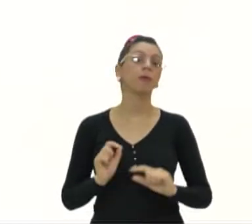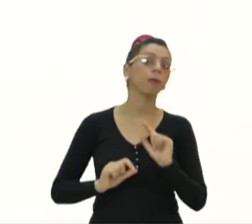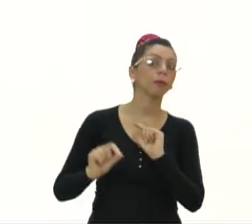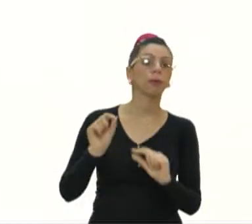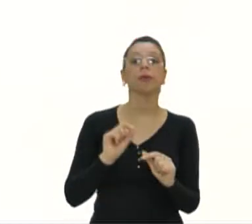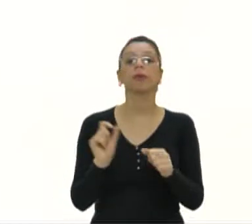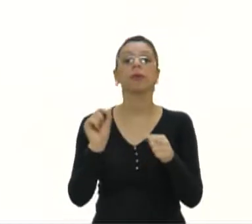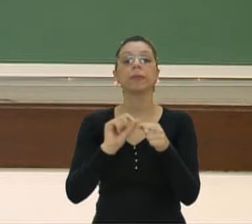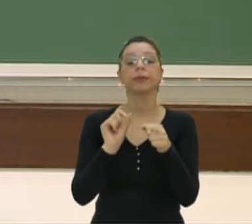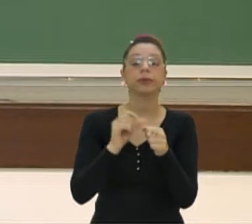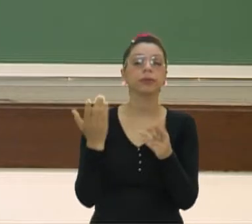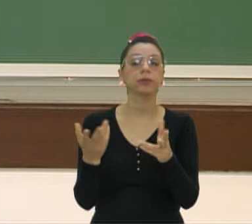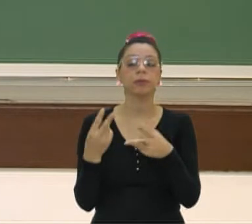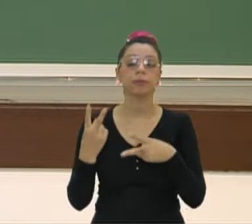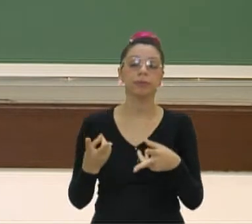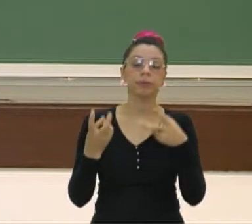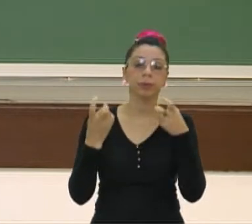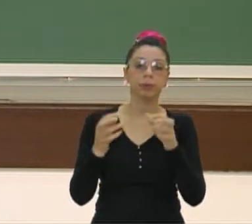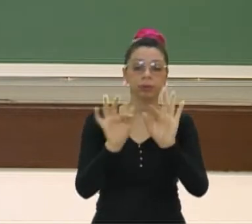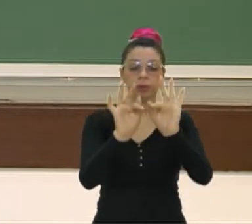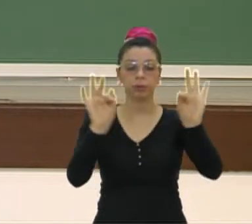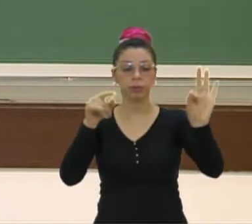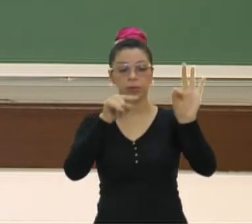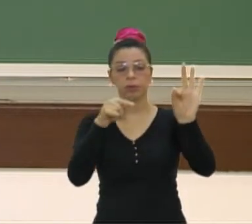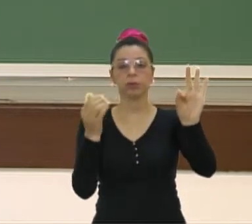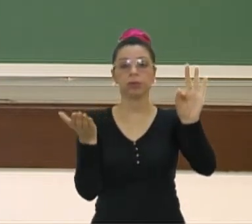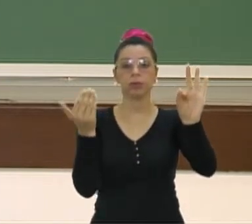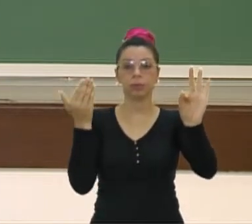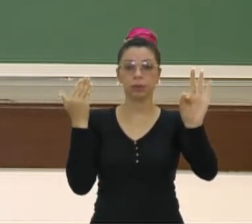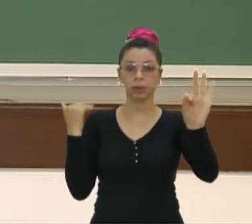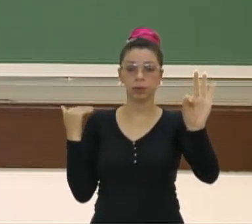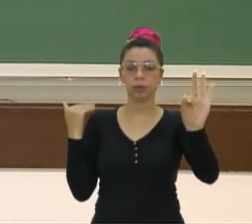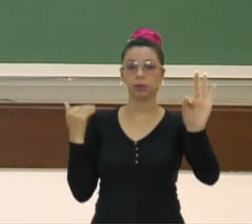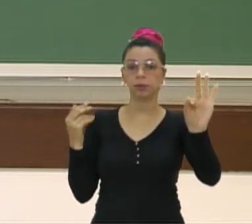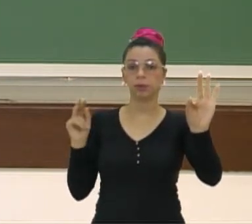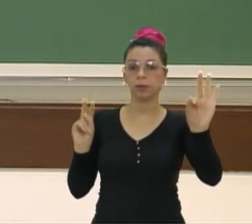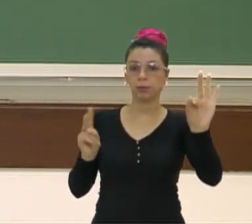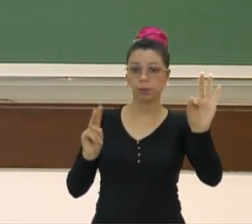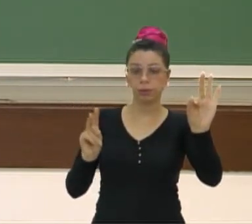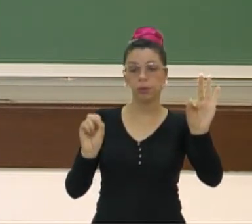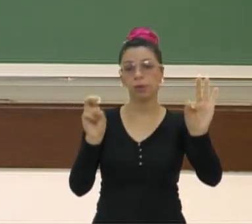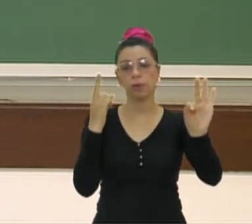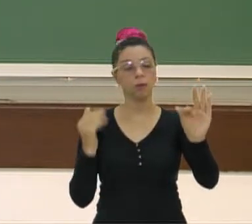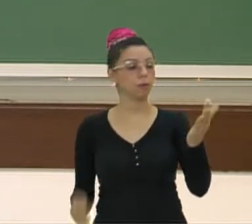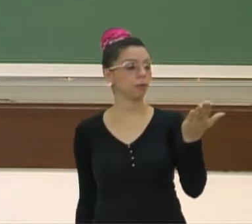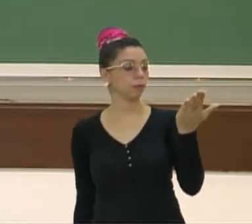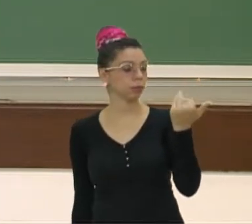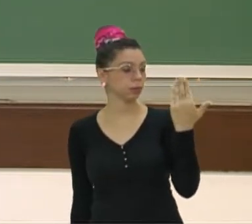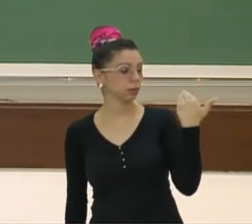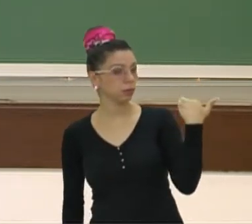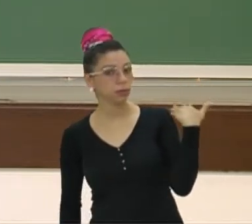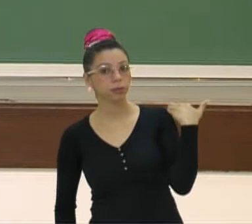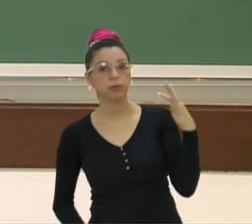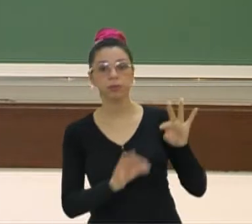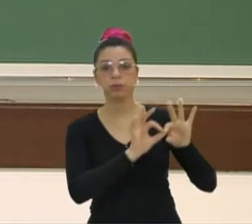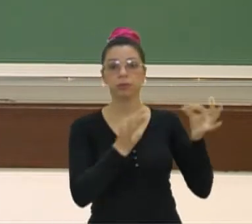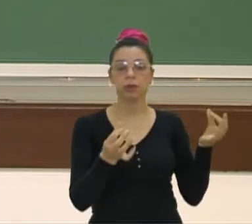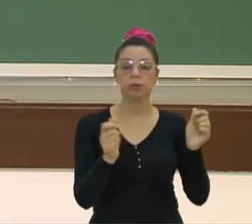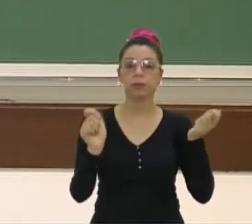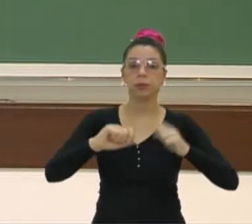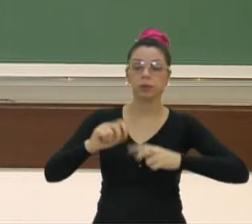nós vamos perceber se a frase está no passado simples ou no passado contínuo? Nós temos que prestar